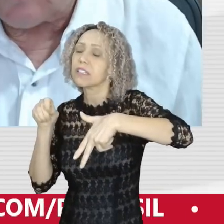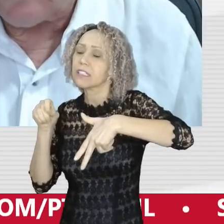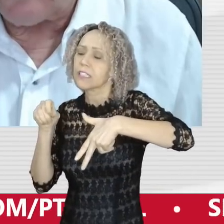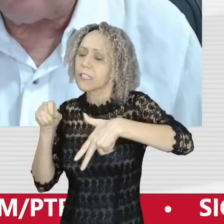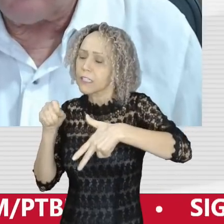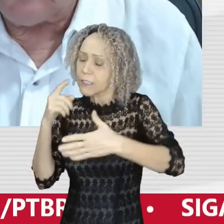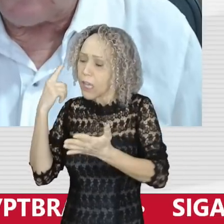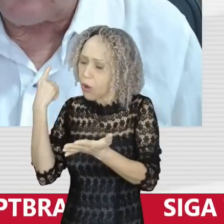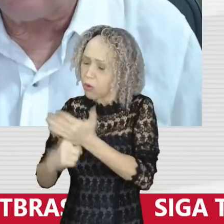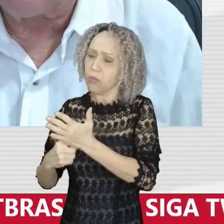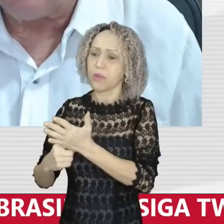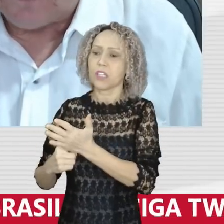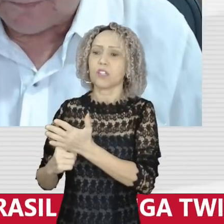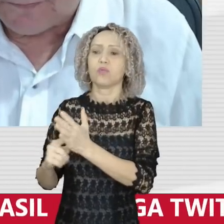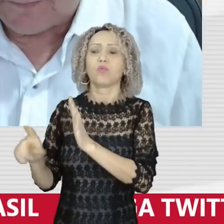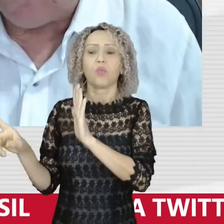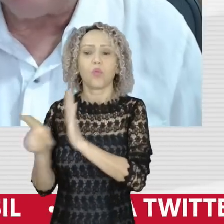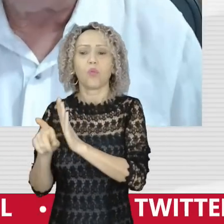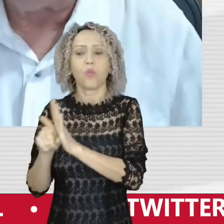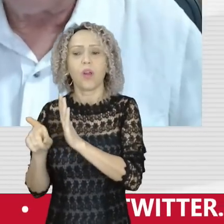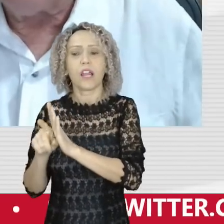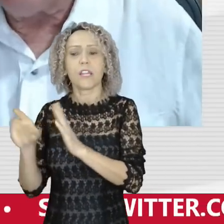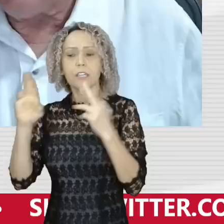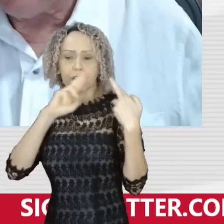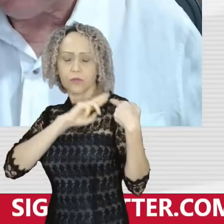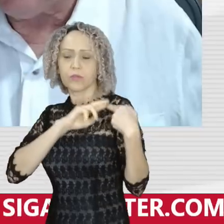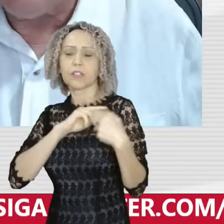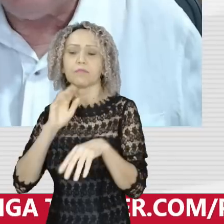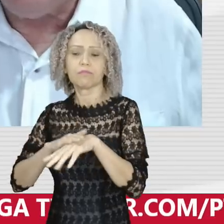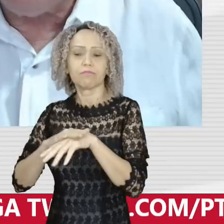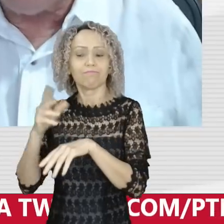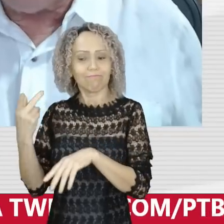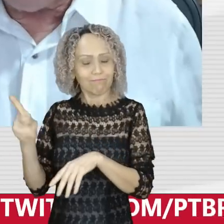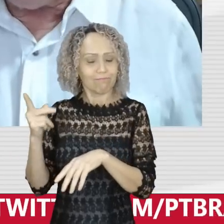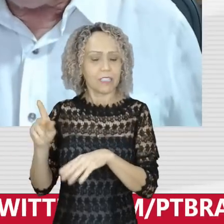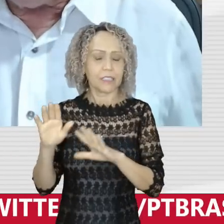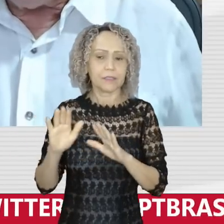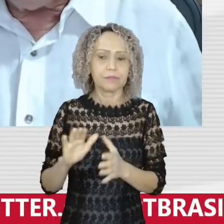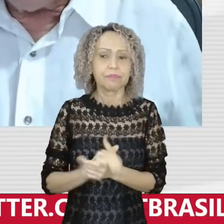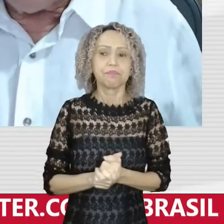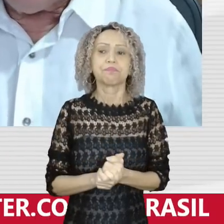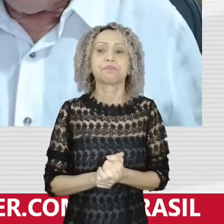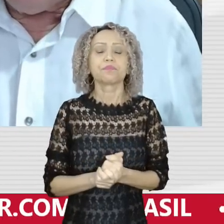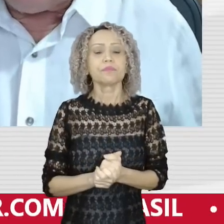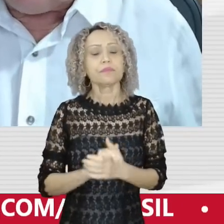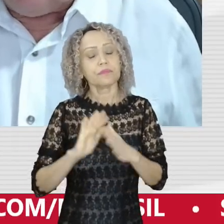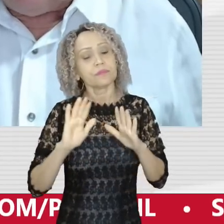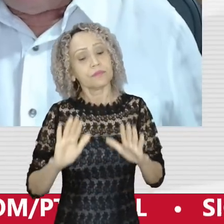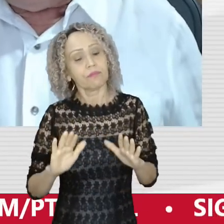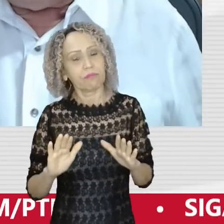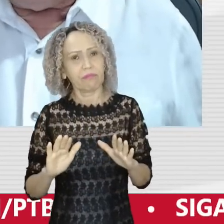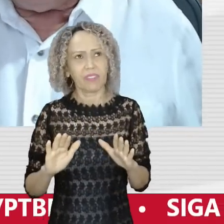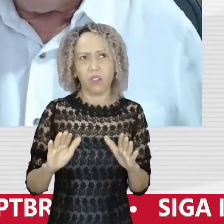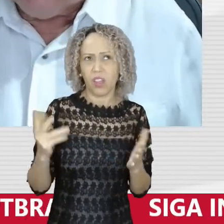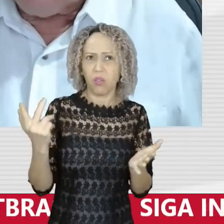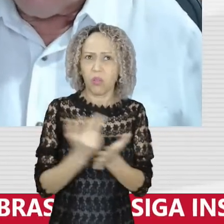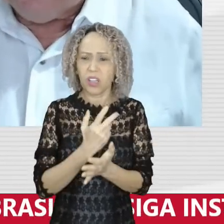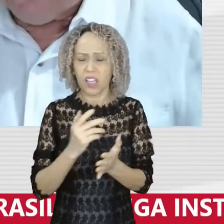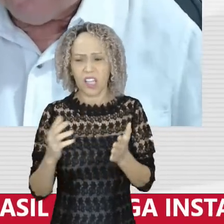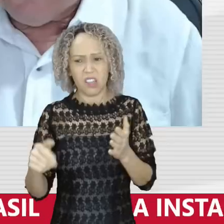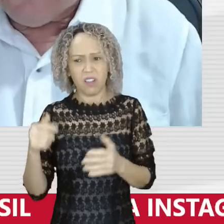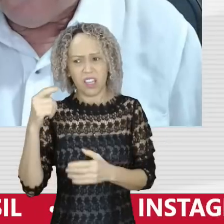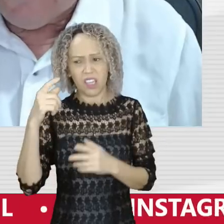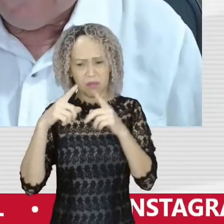segunda-feira, no dia da diplomação, e ainda que tentem explicar, mas eu entendo que houve